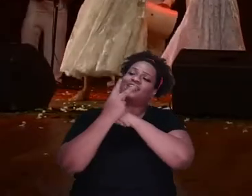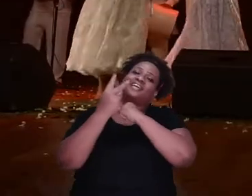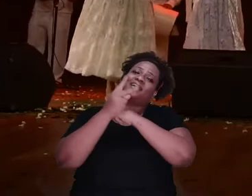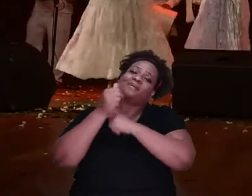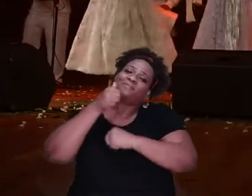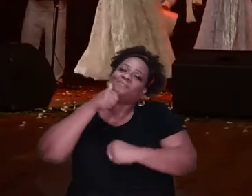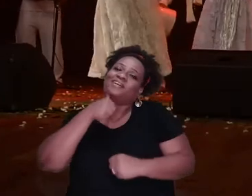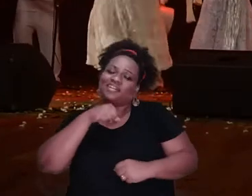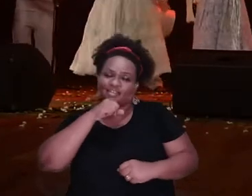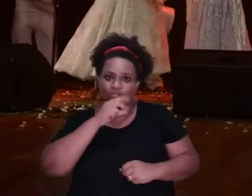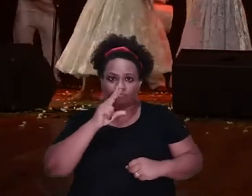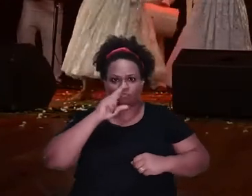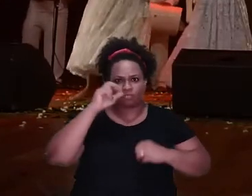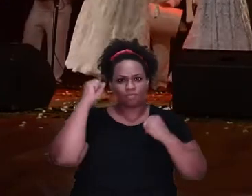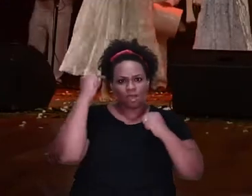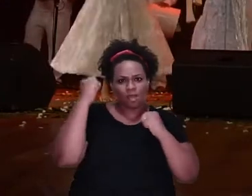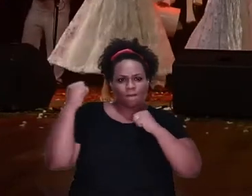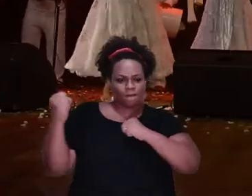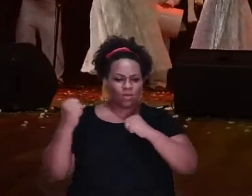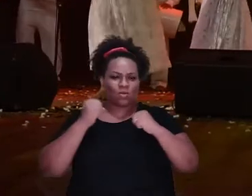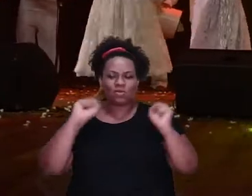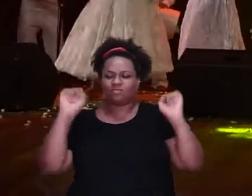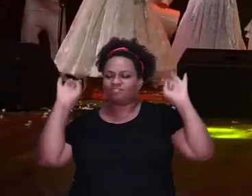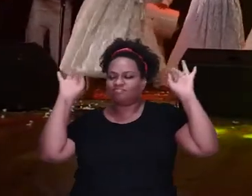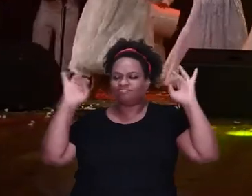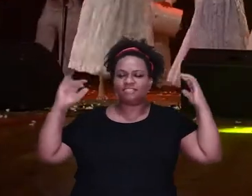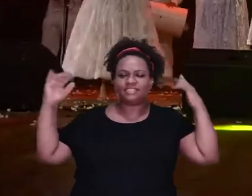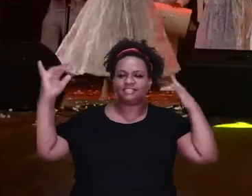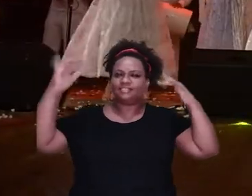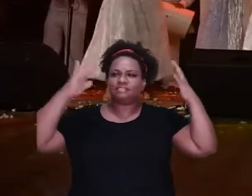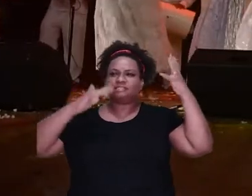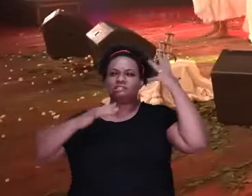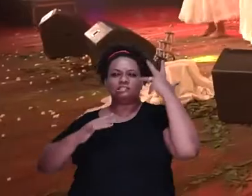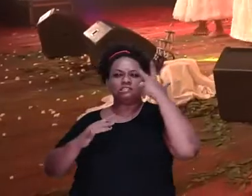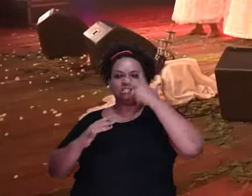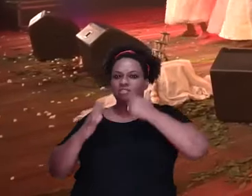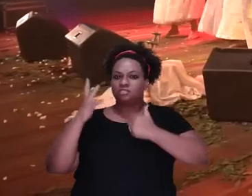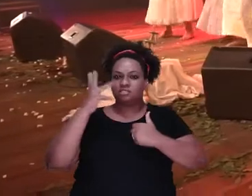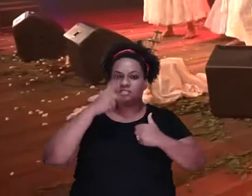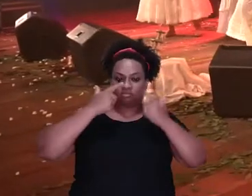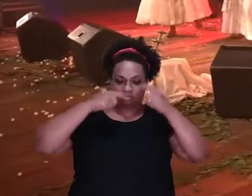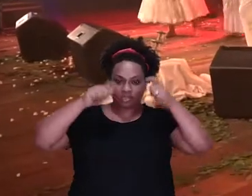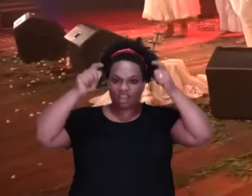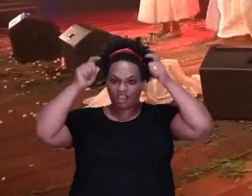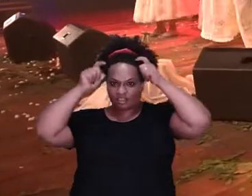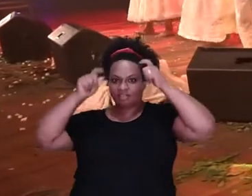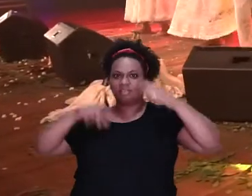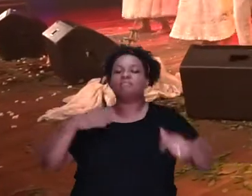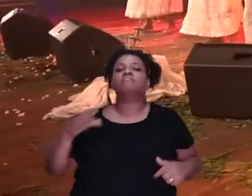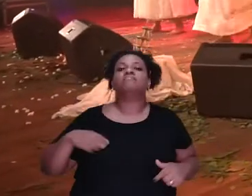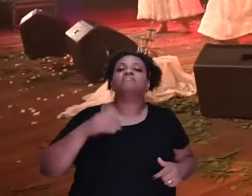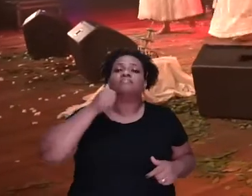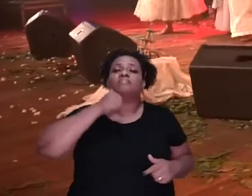olha a mulher forte e poderosa e sacada zona de tanta beleza painha ou De nada